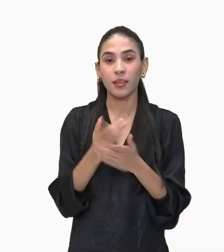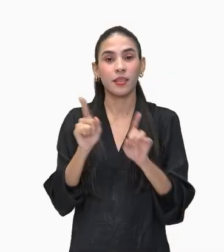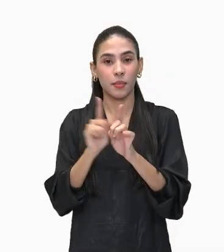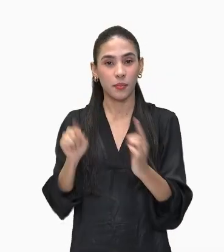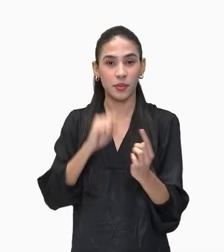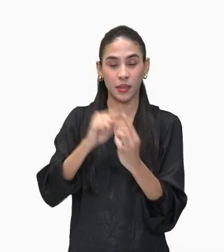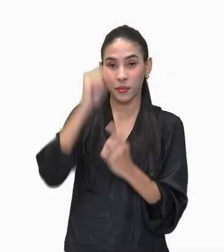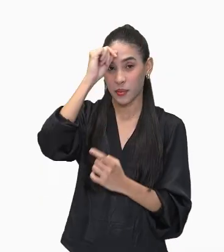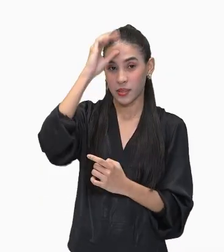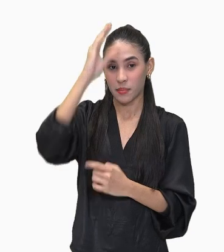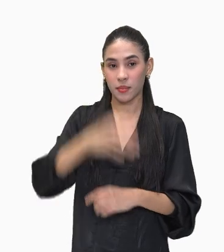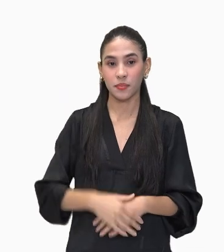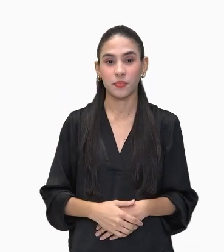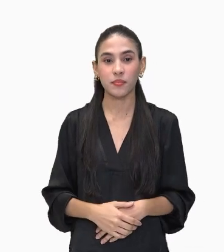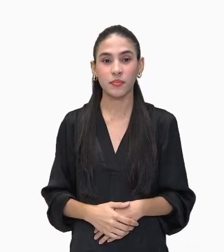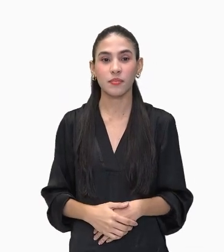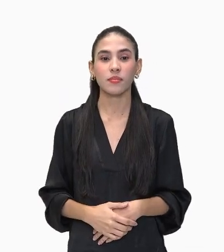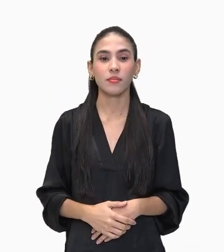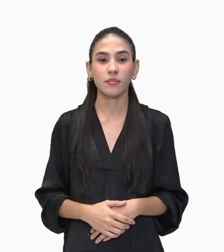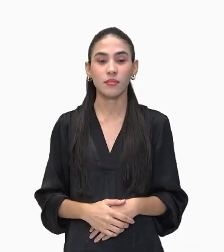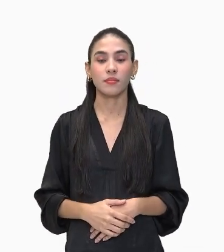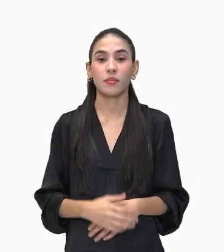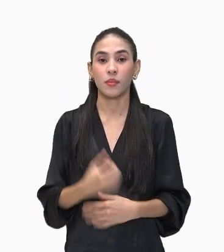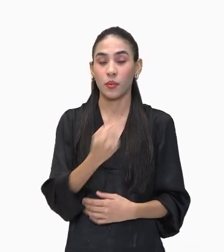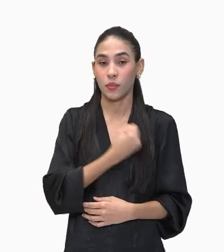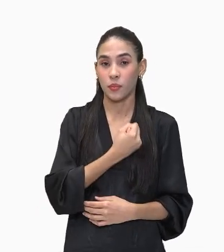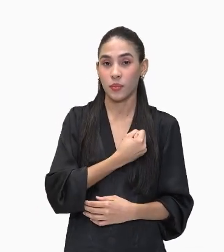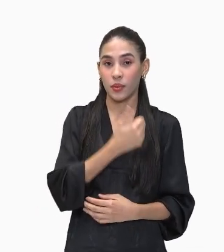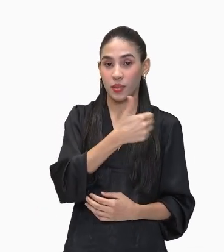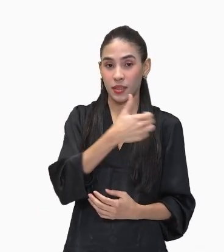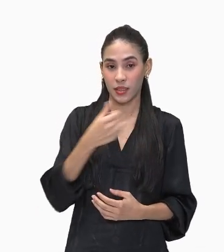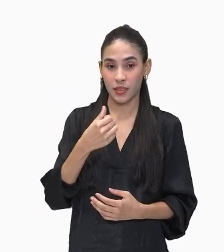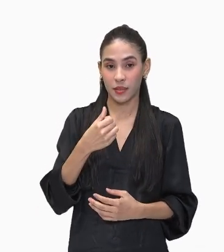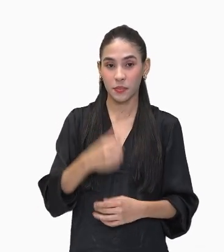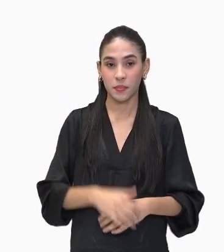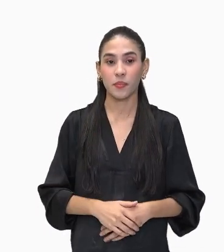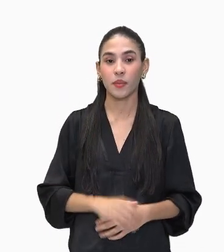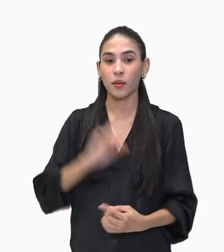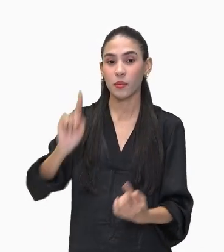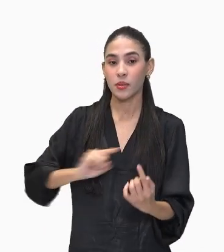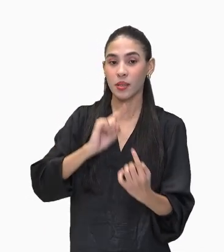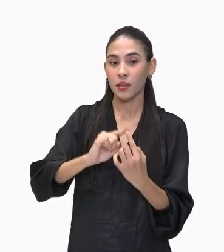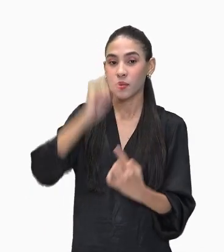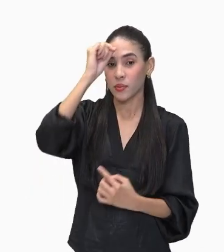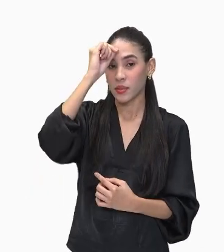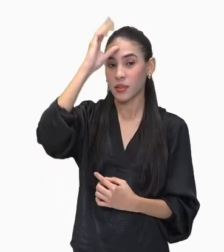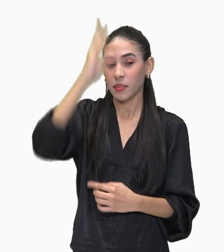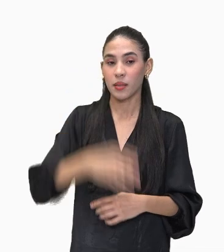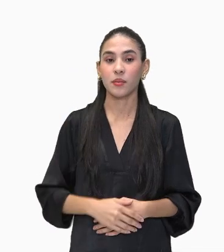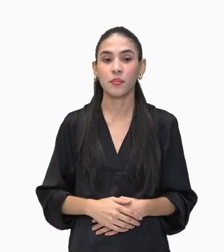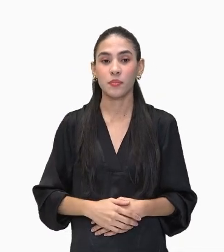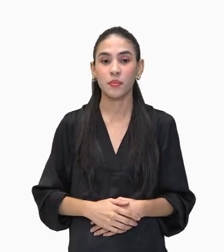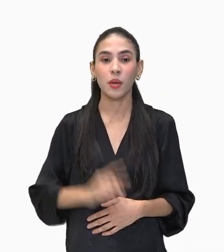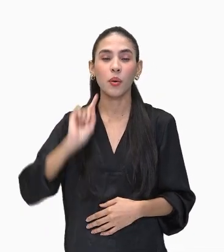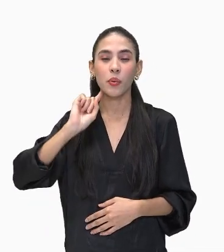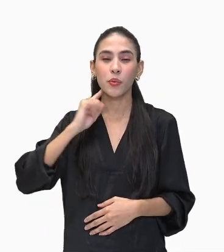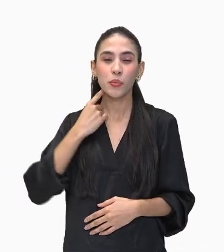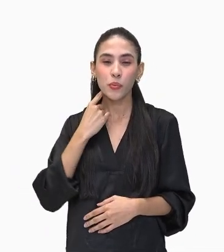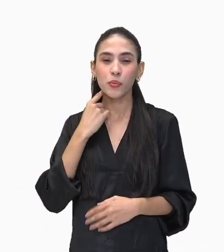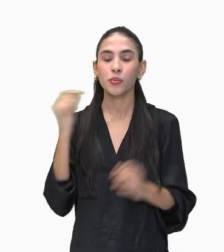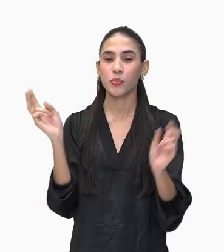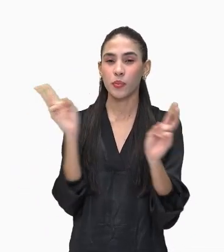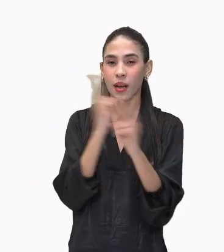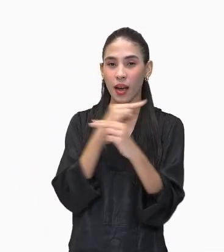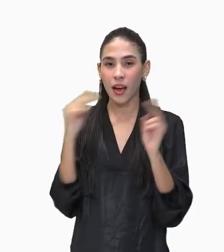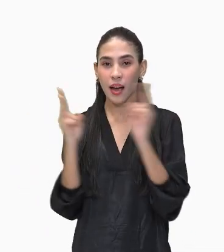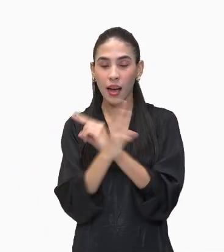objeto de conhecimento. Esta é a aula de número 16, que tem como objeto de conhecimento poluição